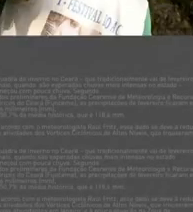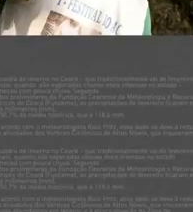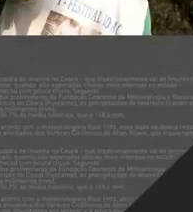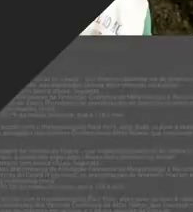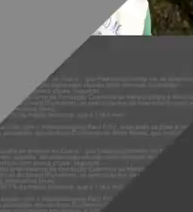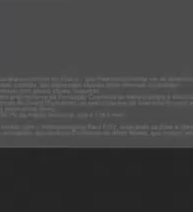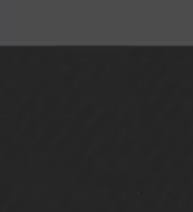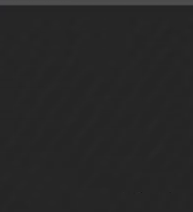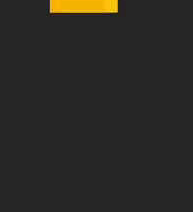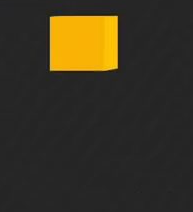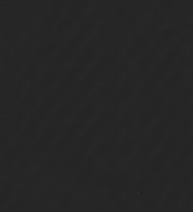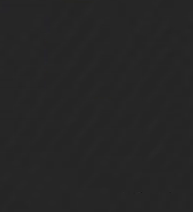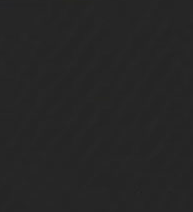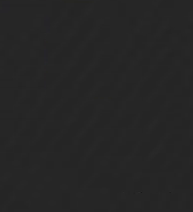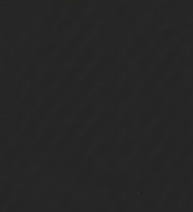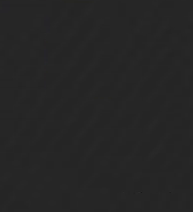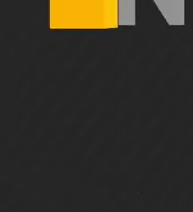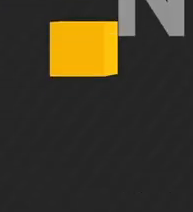ae